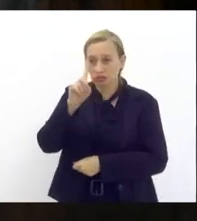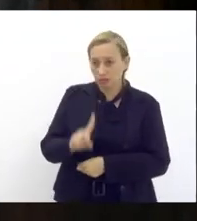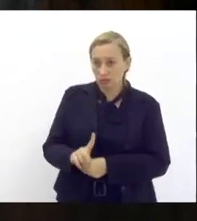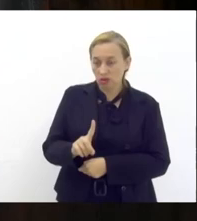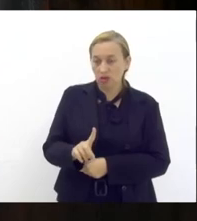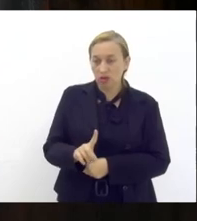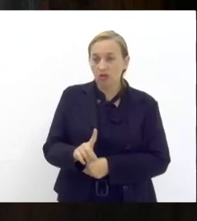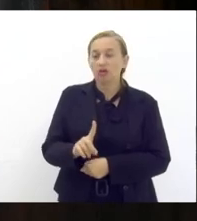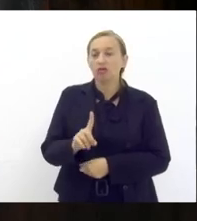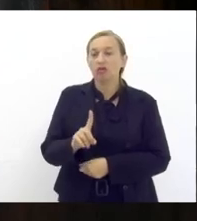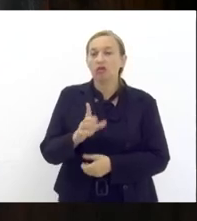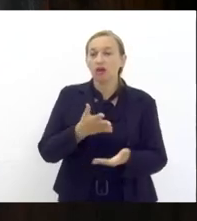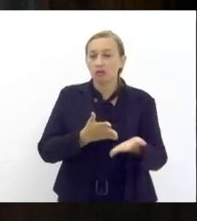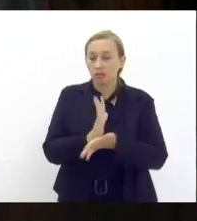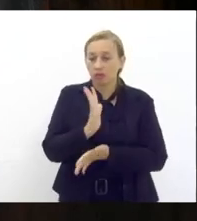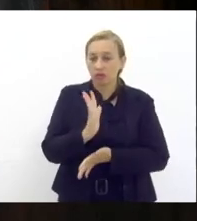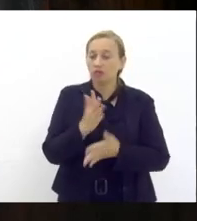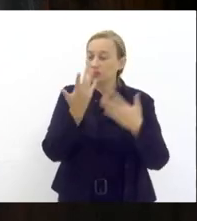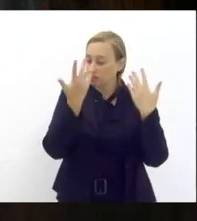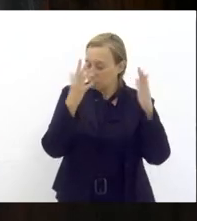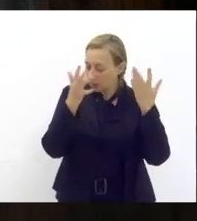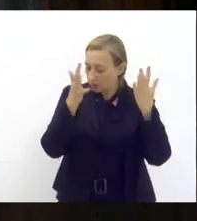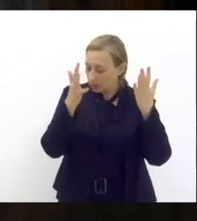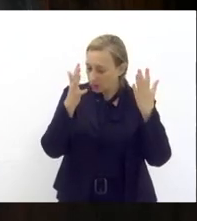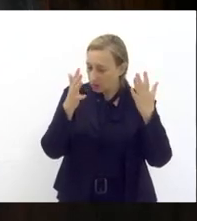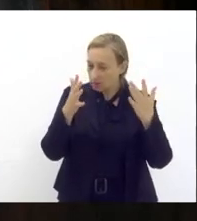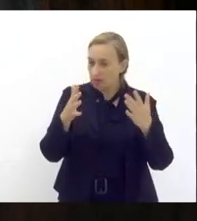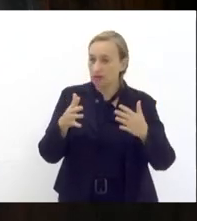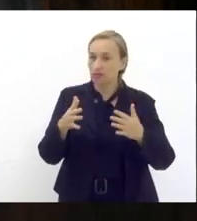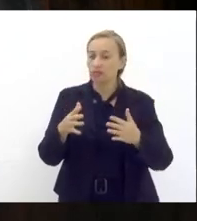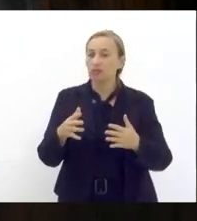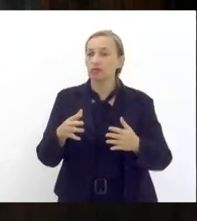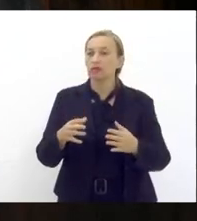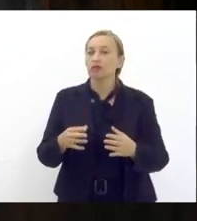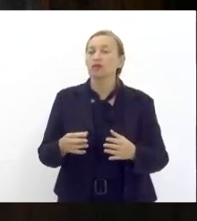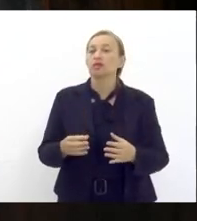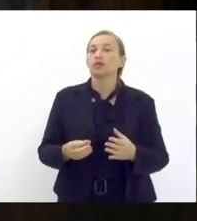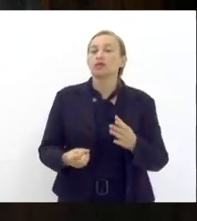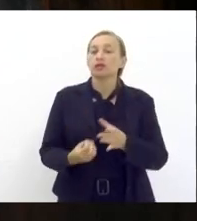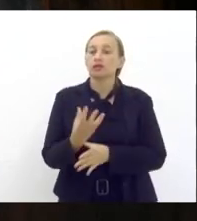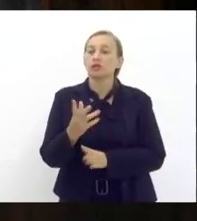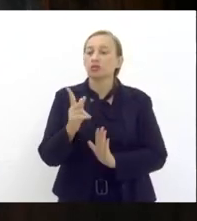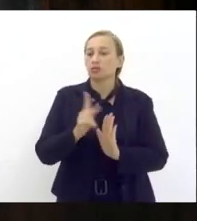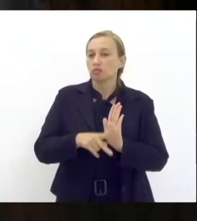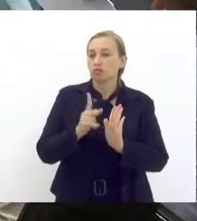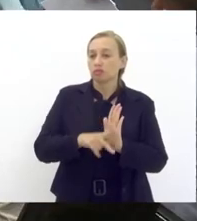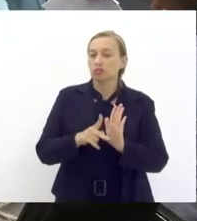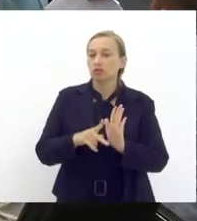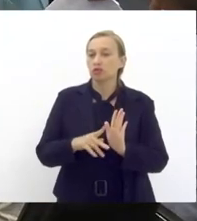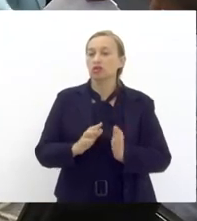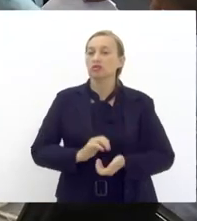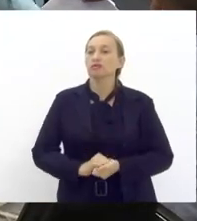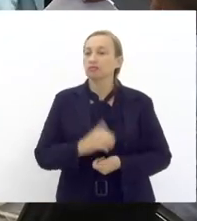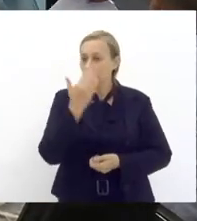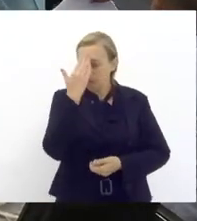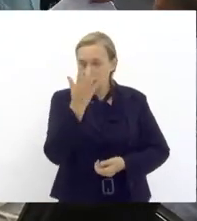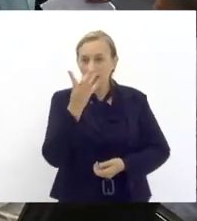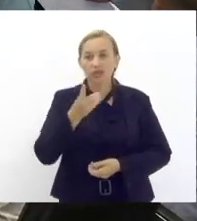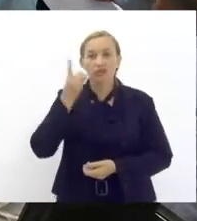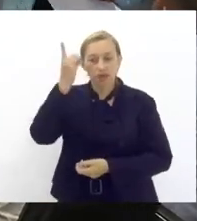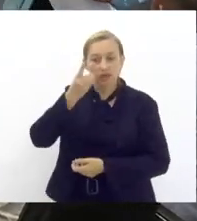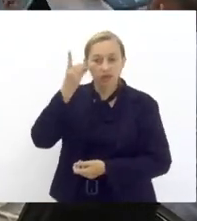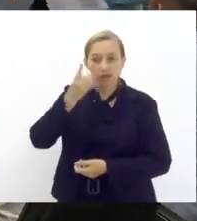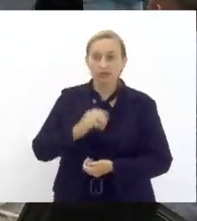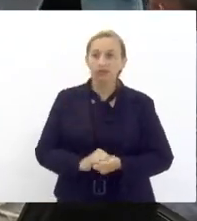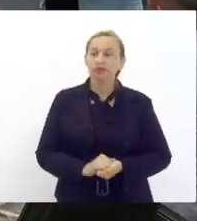Mulher é favorável, parabenizando a autora pela excelente iniciativa. Obrigado, deputada.